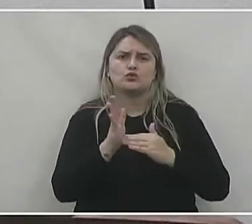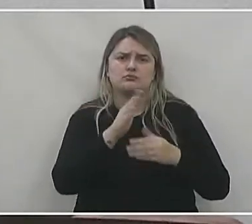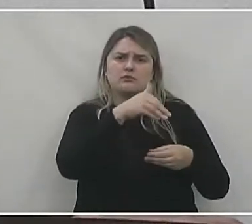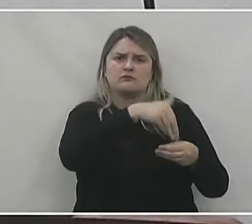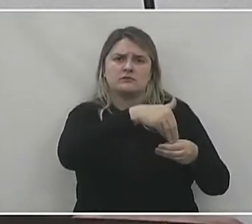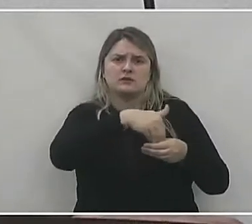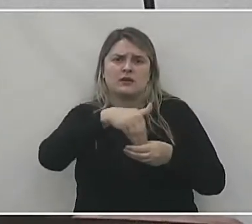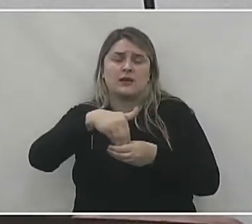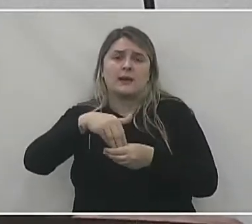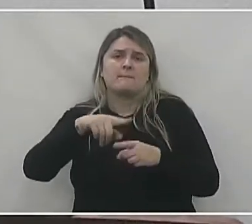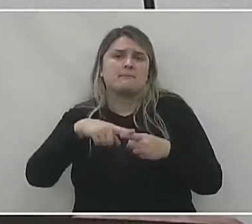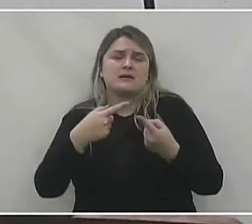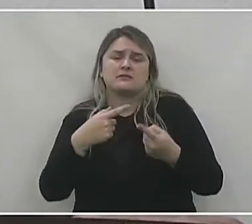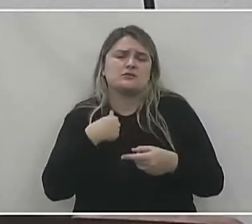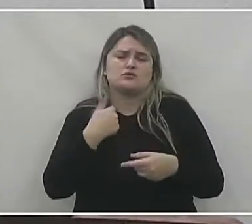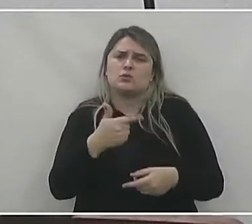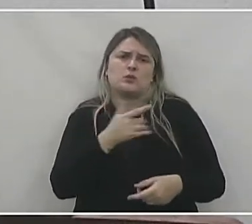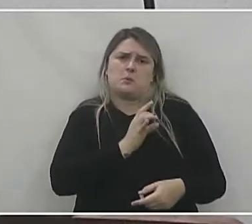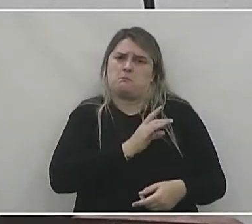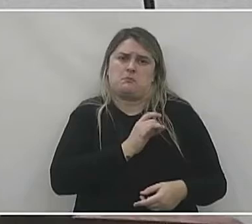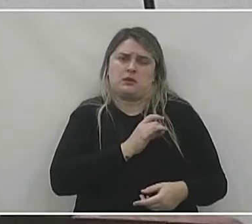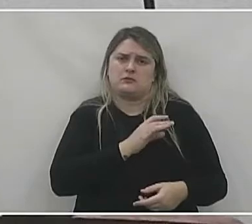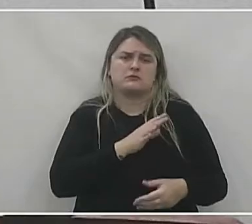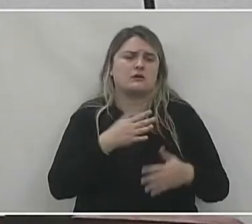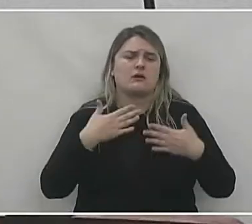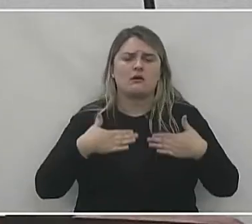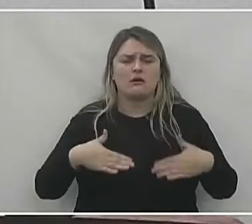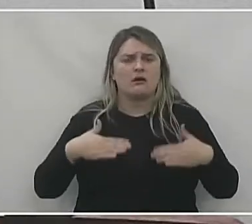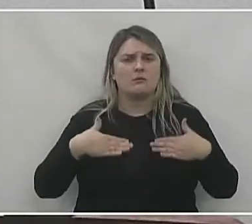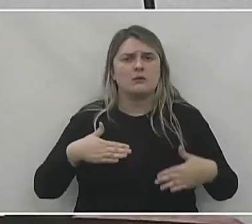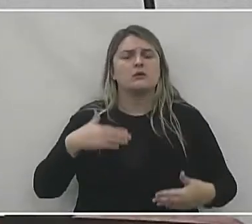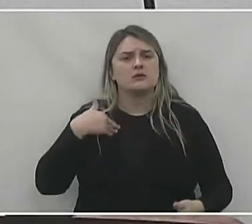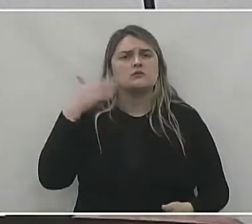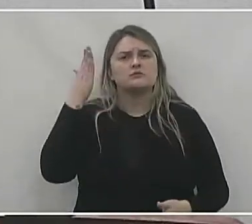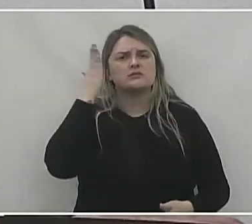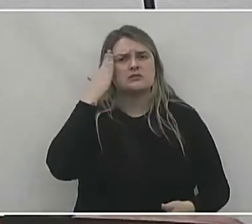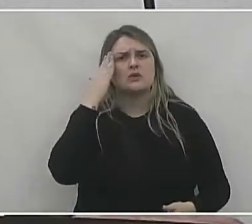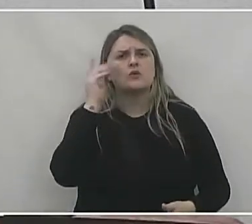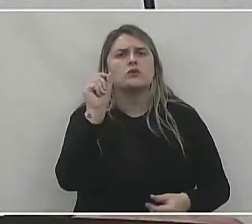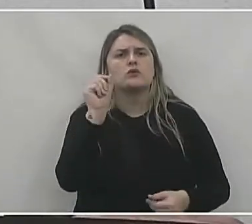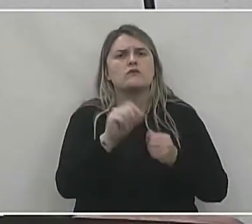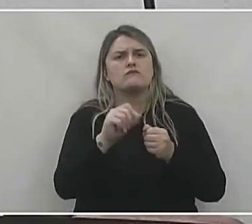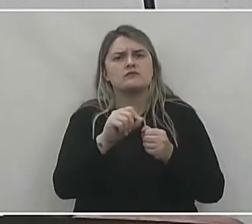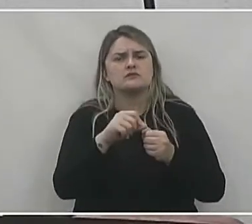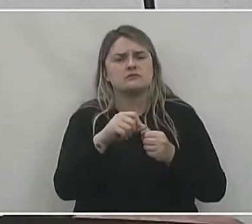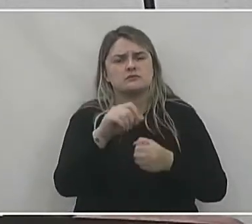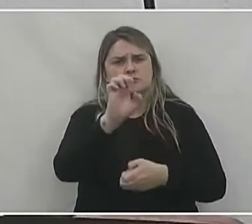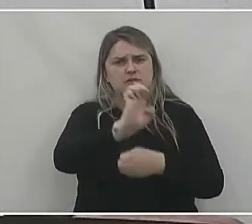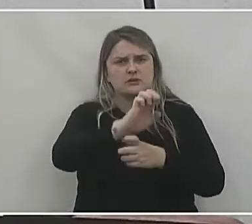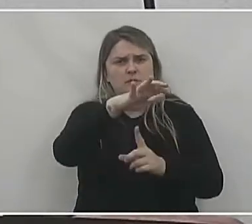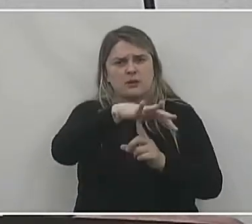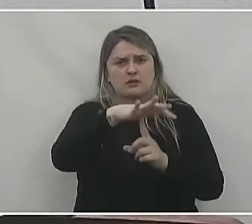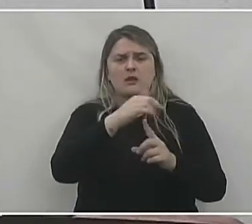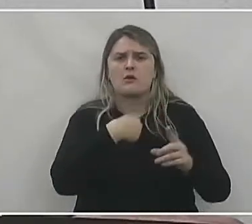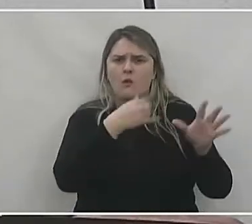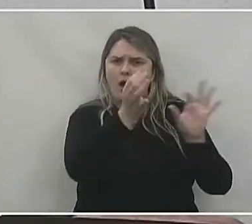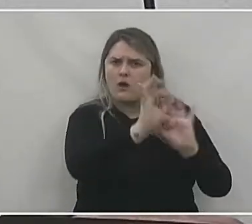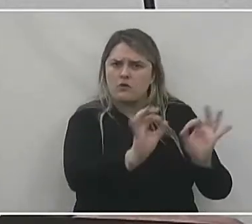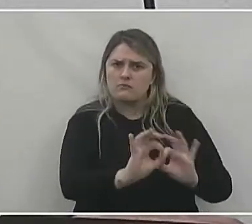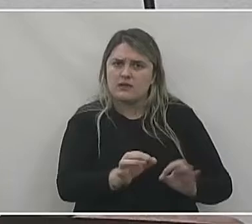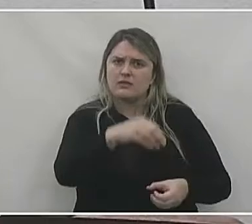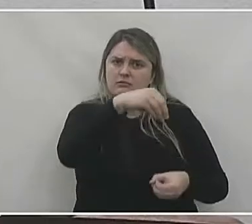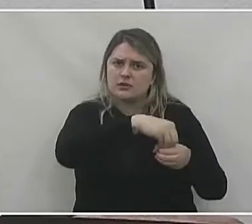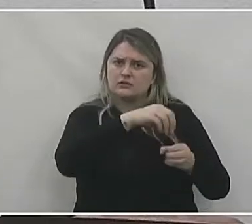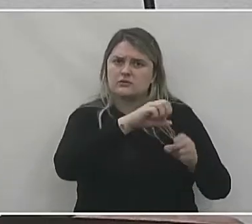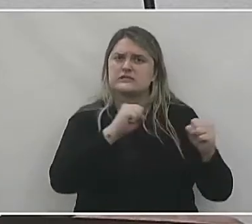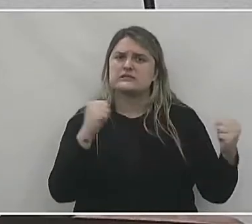eleição. Mas quem não deve não teme. Fico tranquilo, eu sei o bem que eu fiz para o Paraná em corrigir a situação da Assembleia